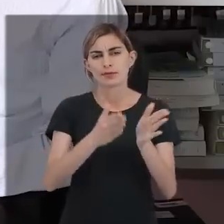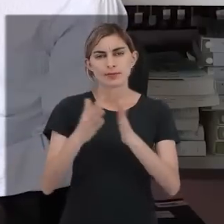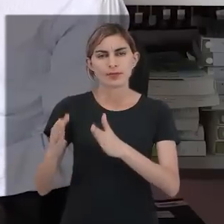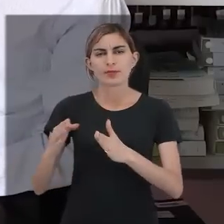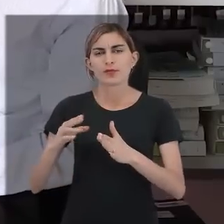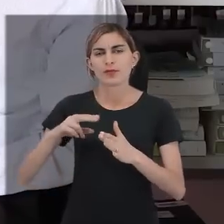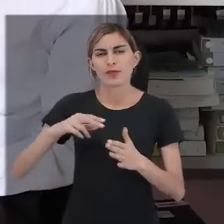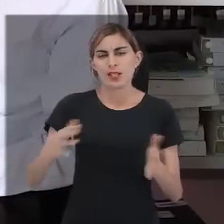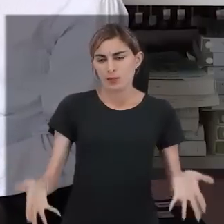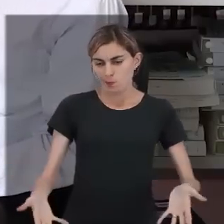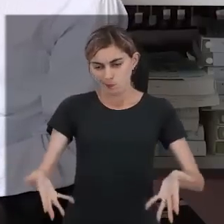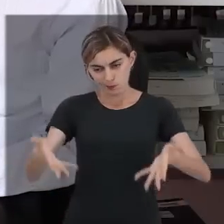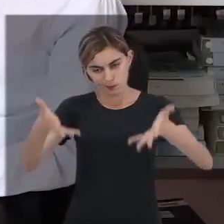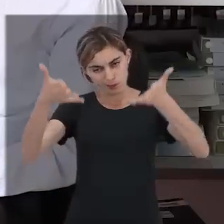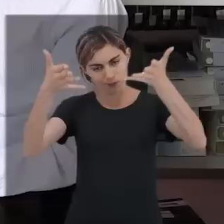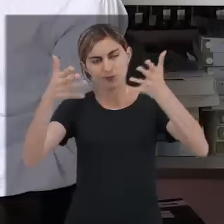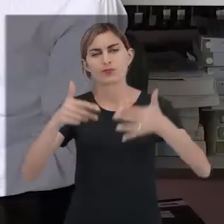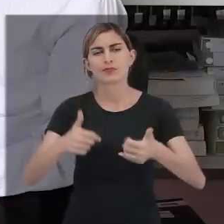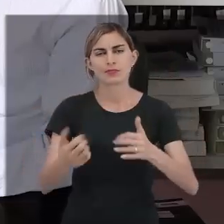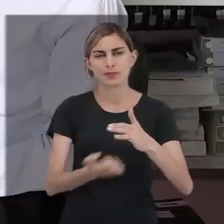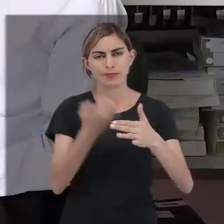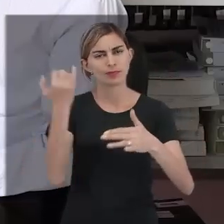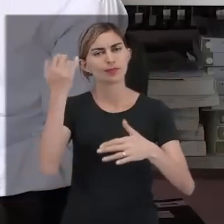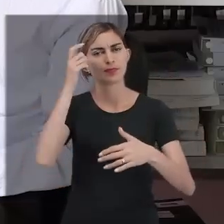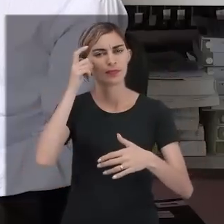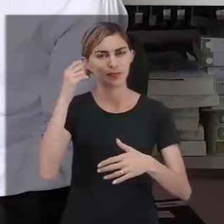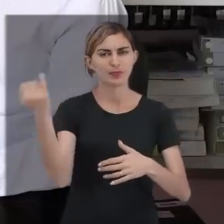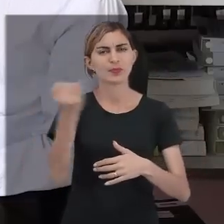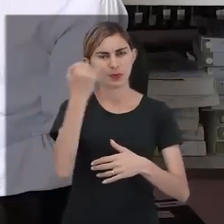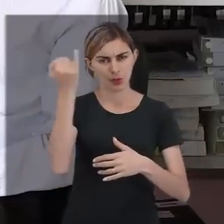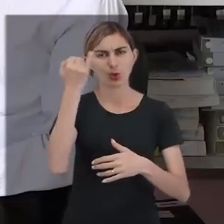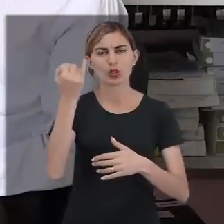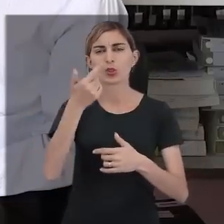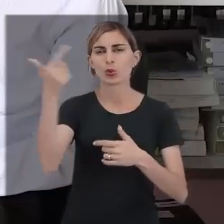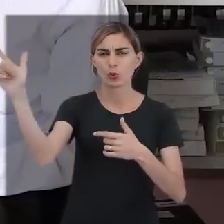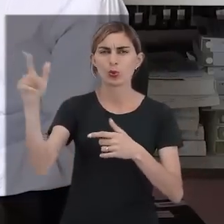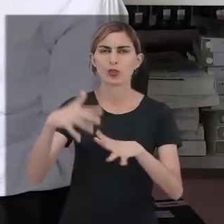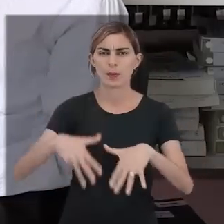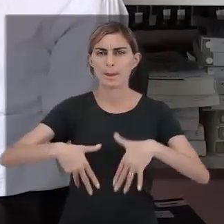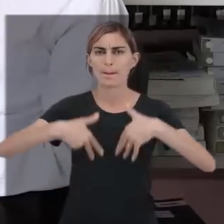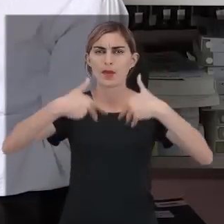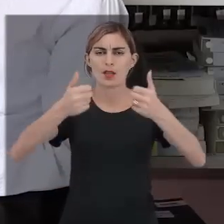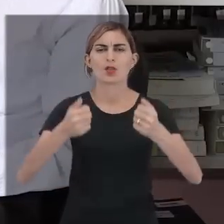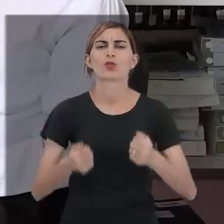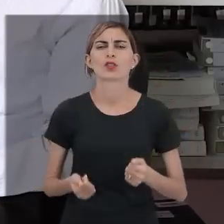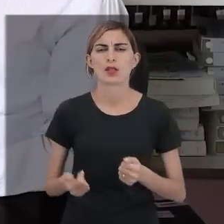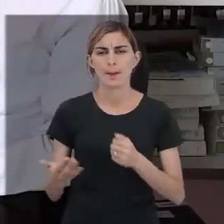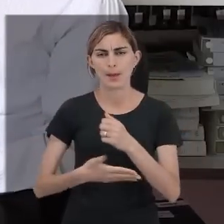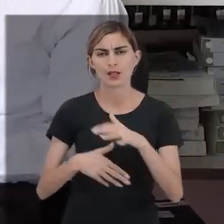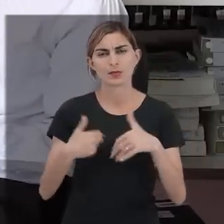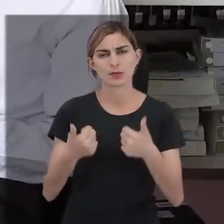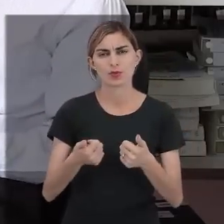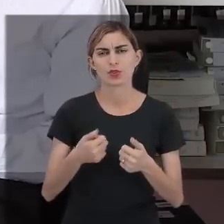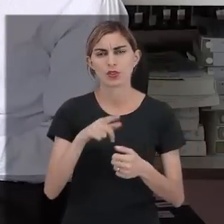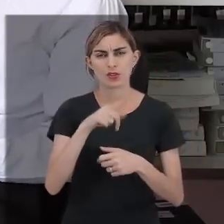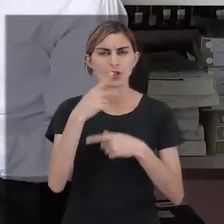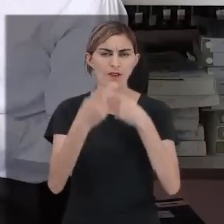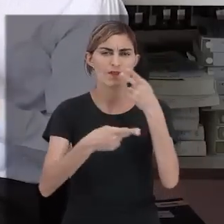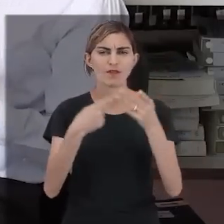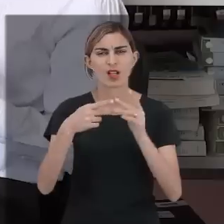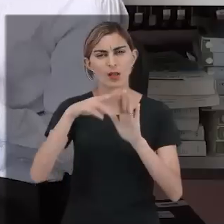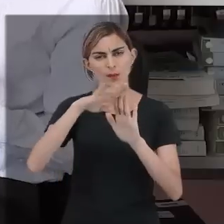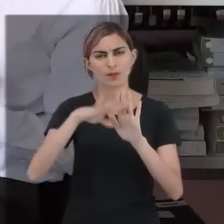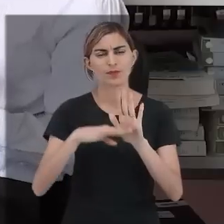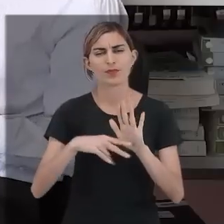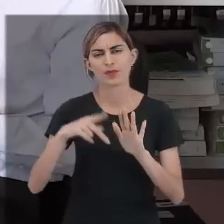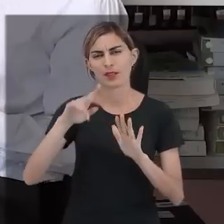nível de excelência. Então, é muito importante e serve de base para outros tipos de melhoria. Como a senhora falou, existem alguns princípios